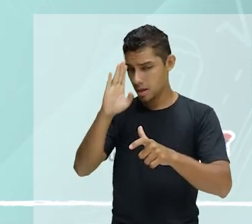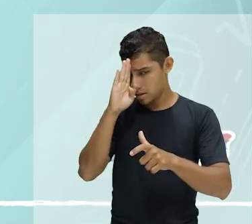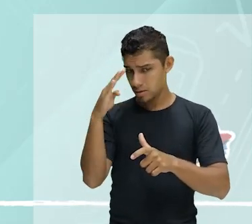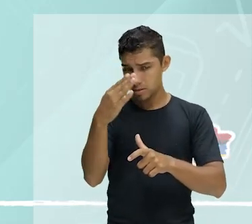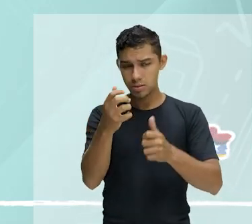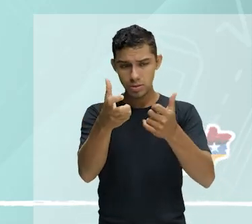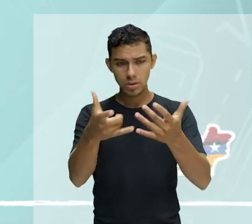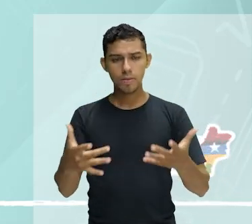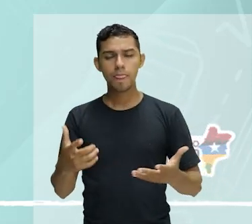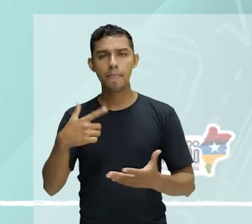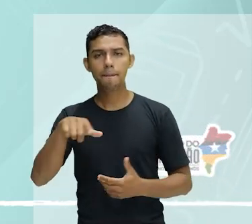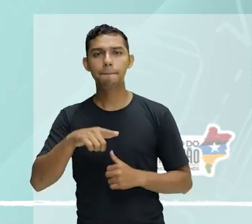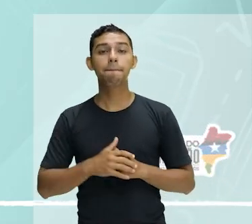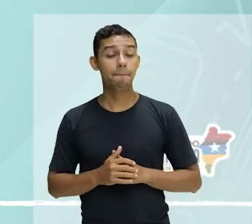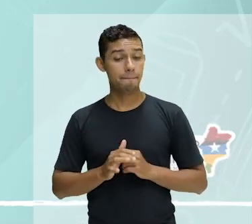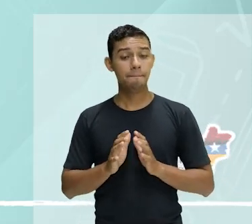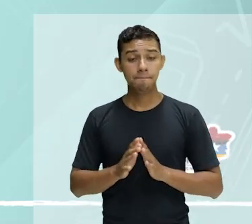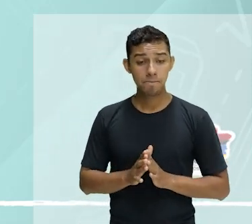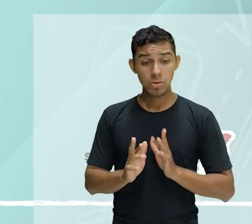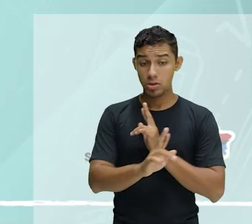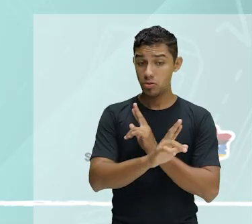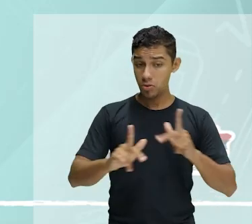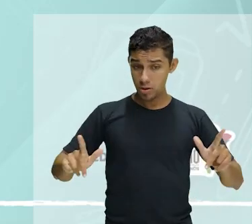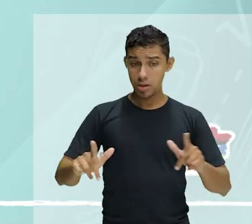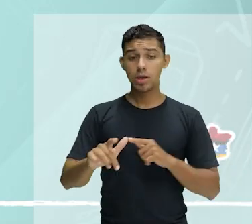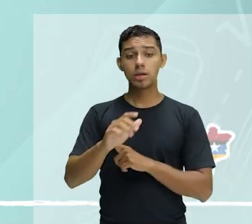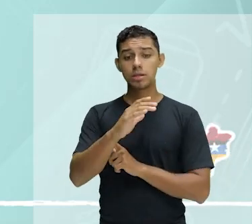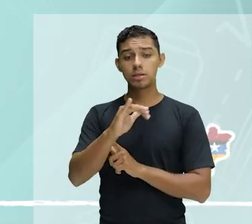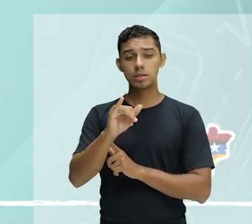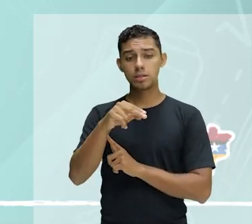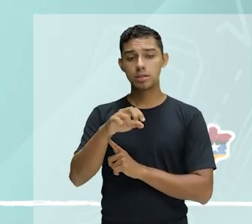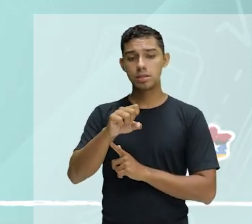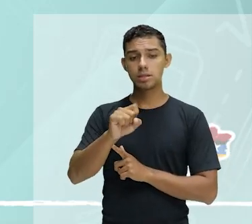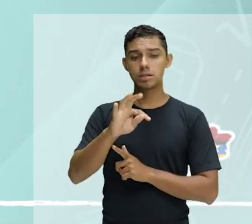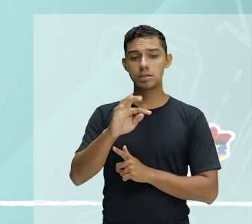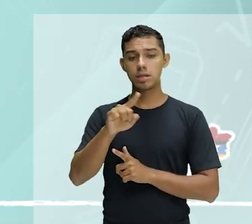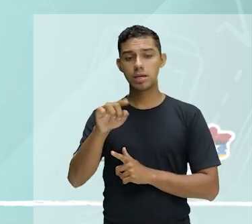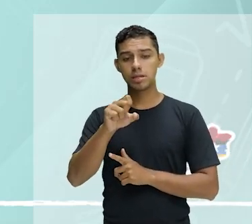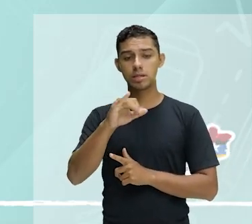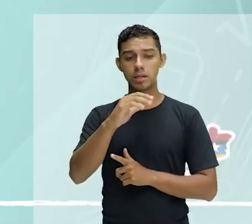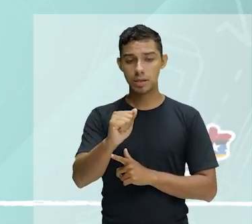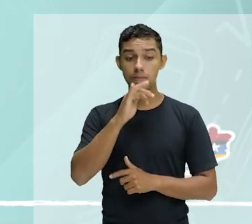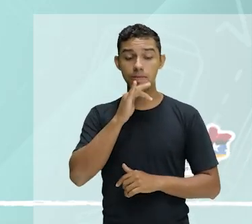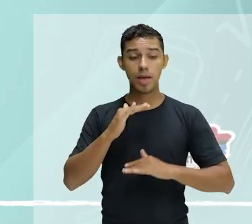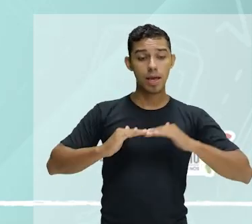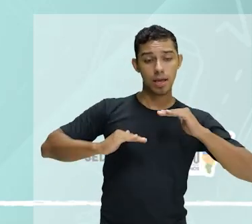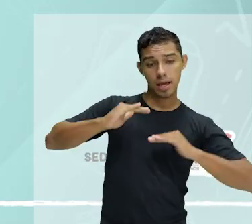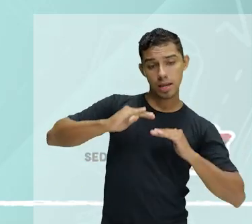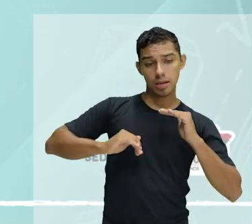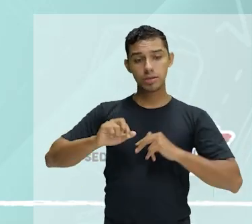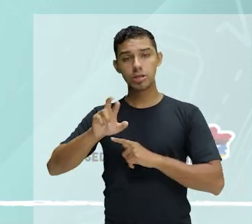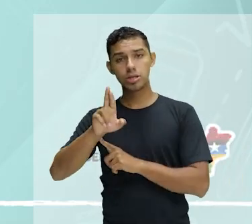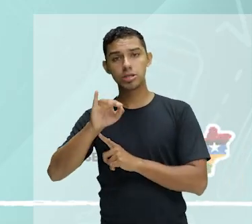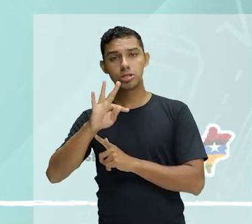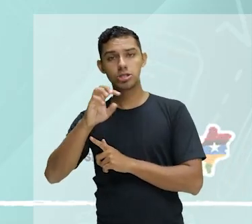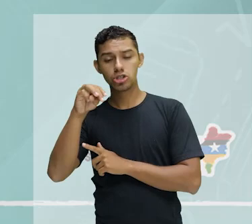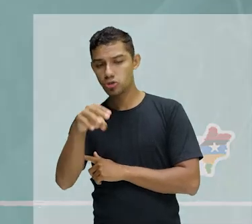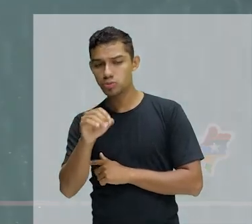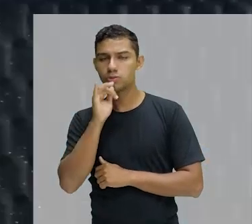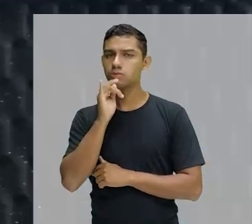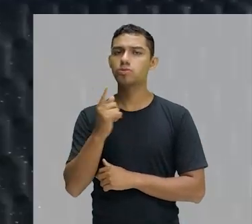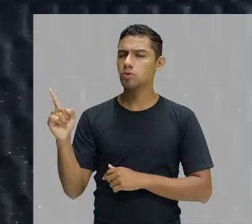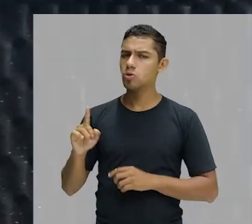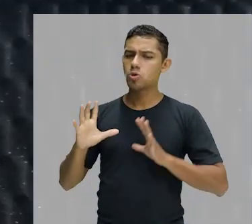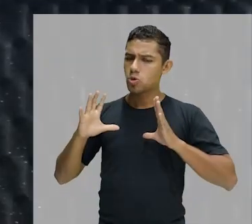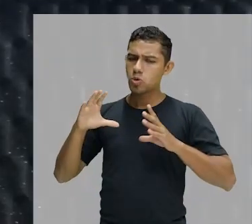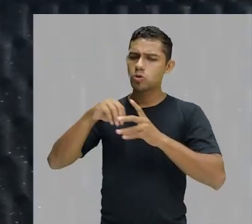tempo de falar para vocês. Diferenciação sinestésica, equilíbrio e ritmo. Então, essas capacidades, o equilíbrio e o ritmo